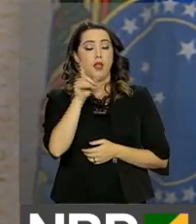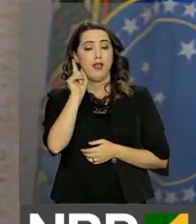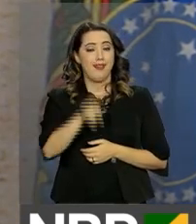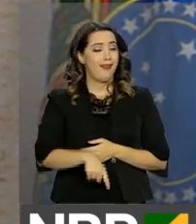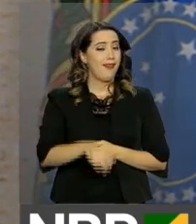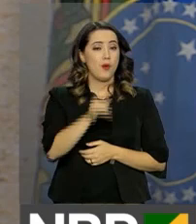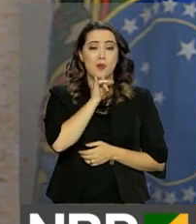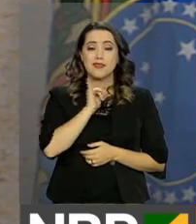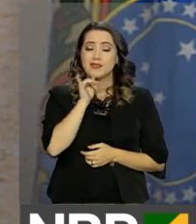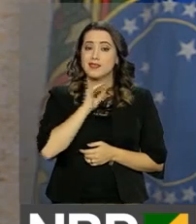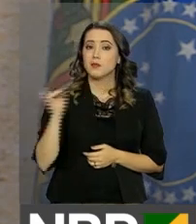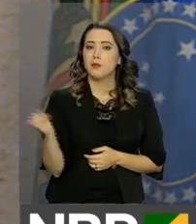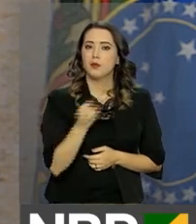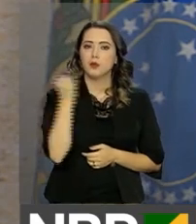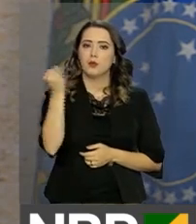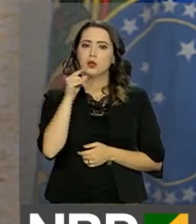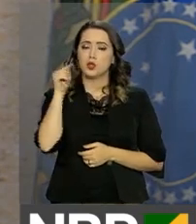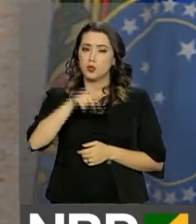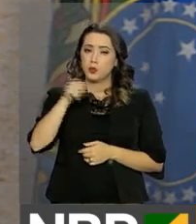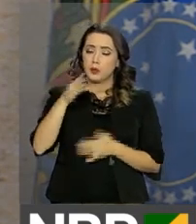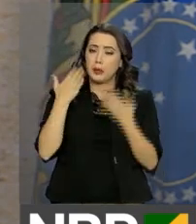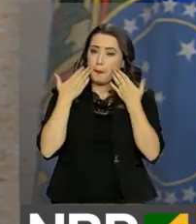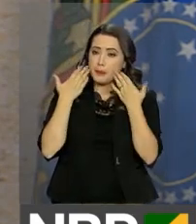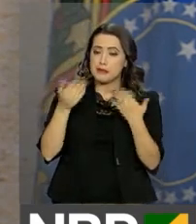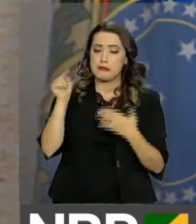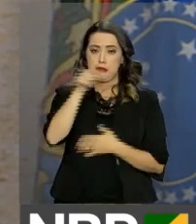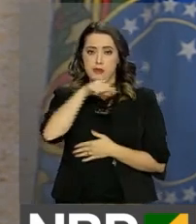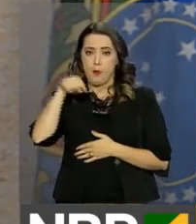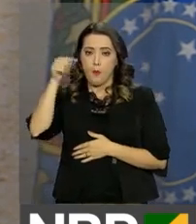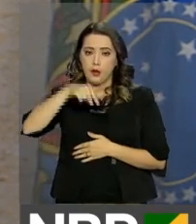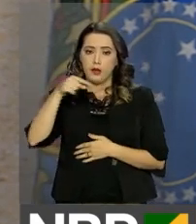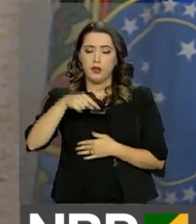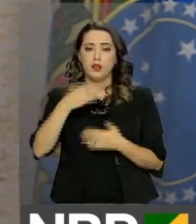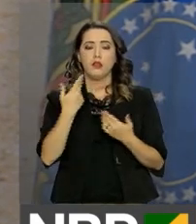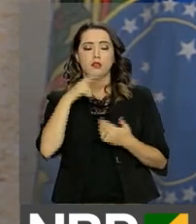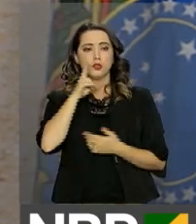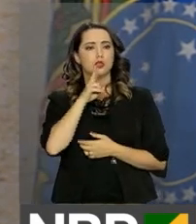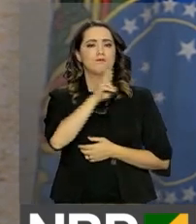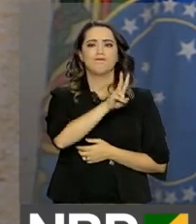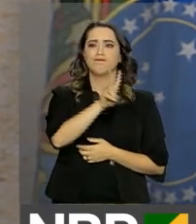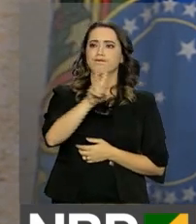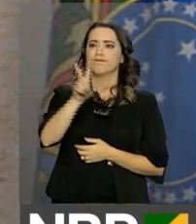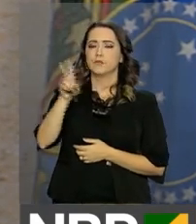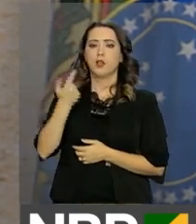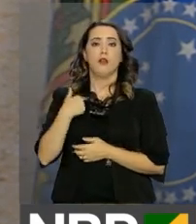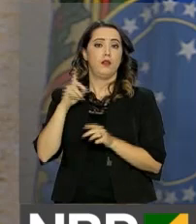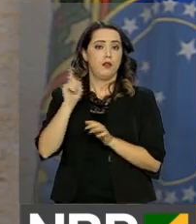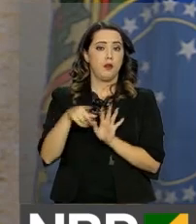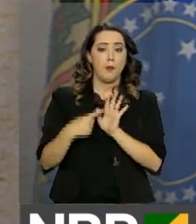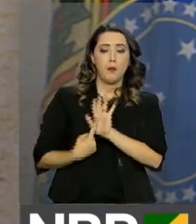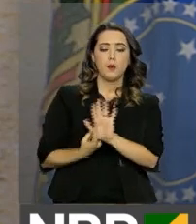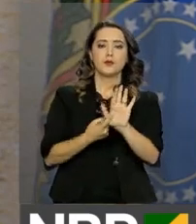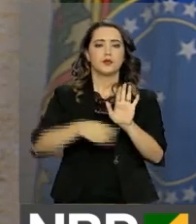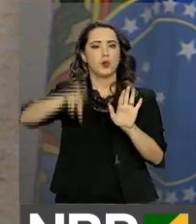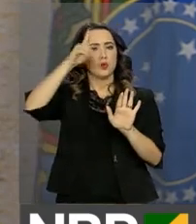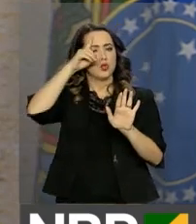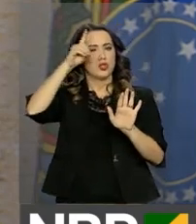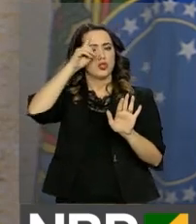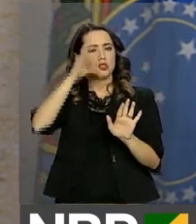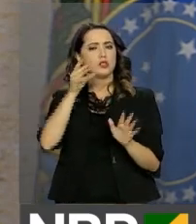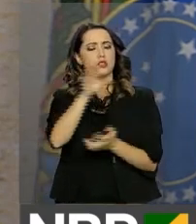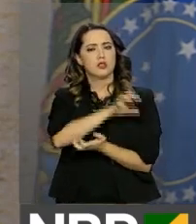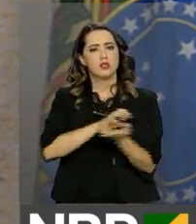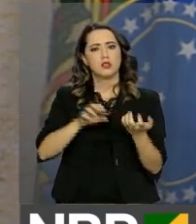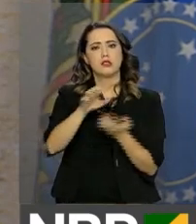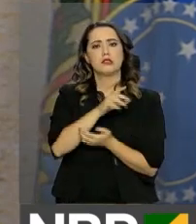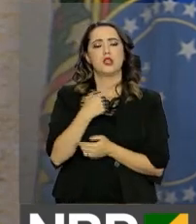nós, porque a exposição enfatiza precisamente a vivência cotidiana da guerra pelos soldados,